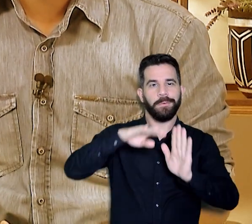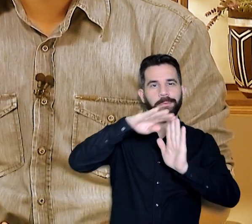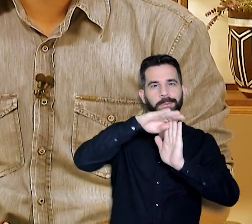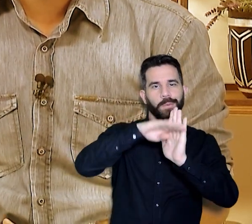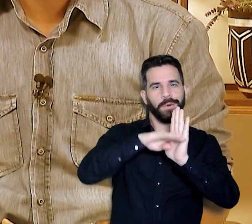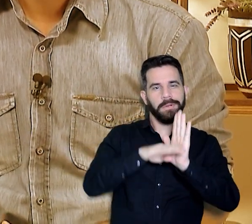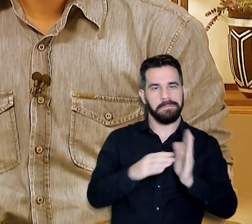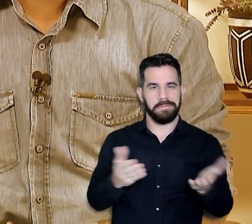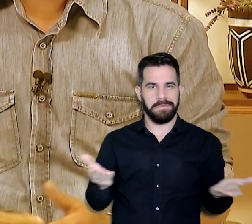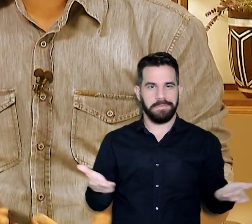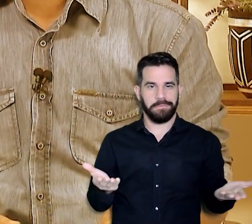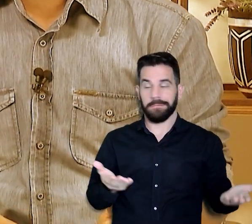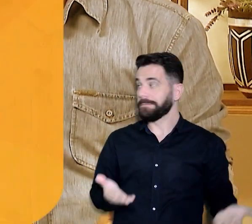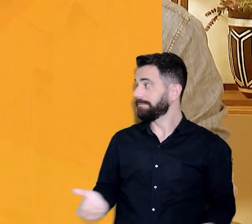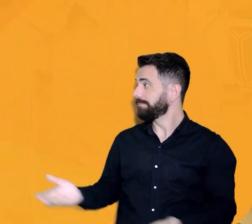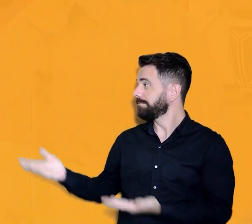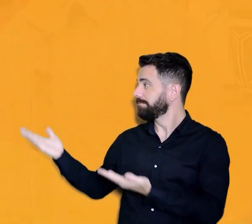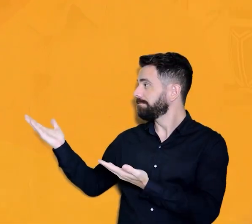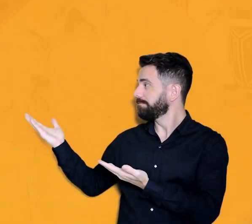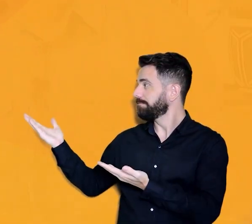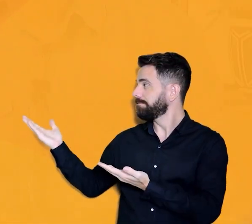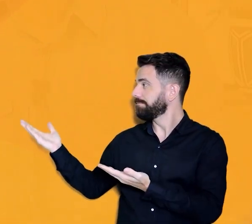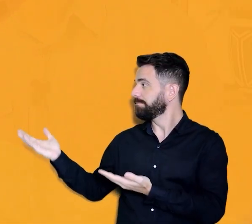A seguir...